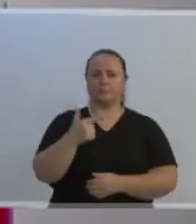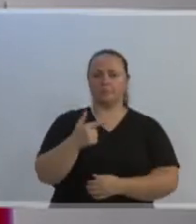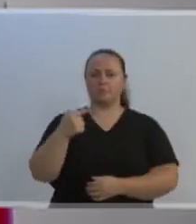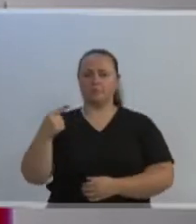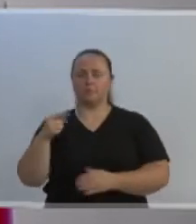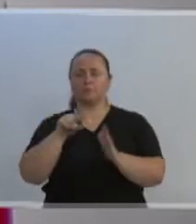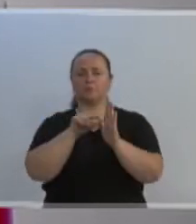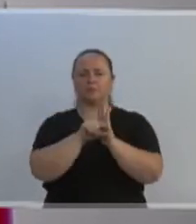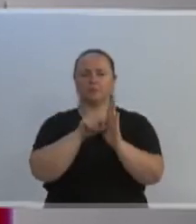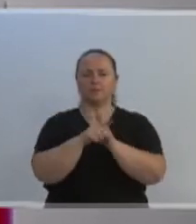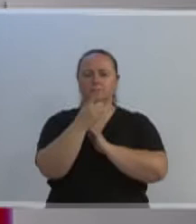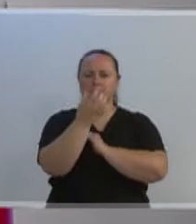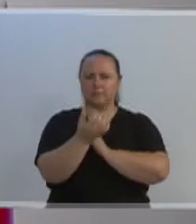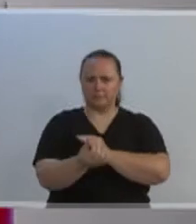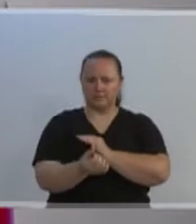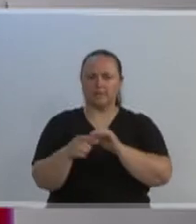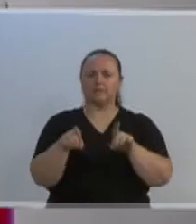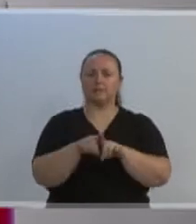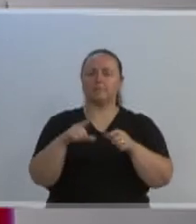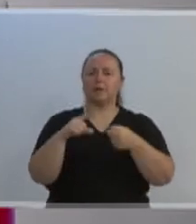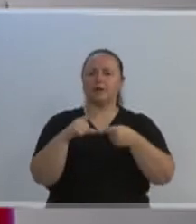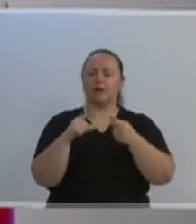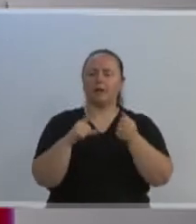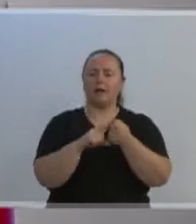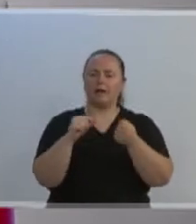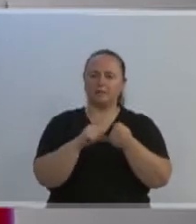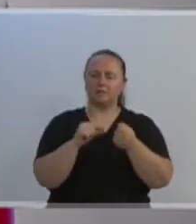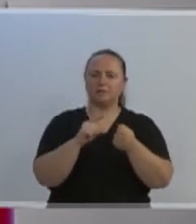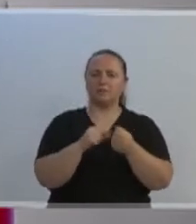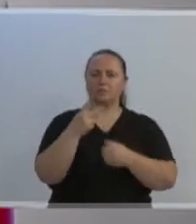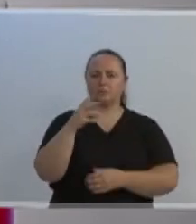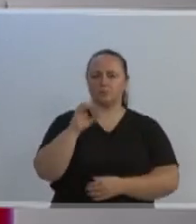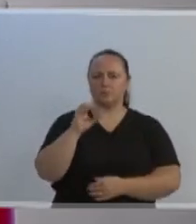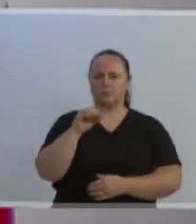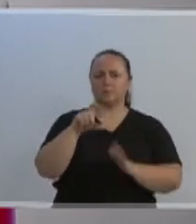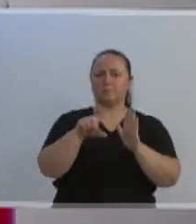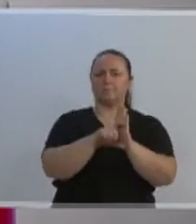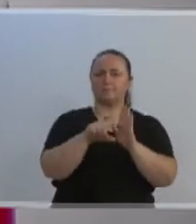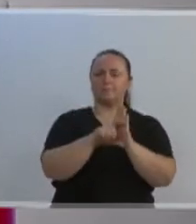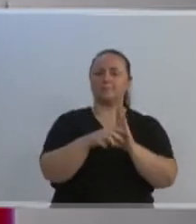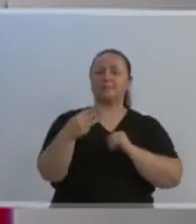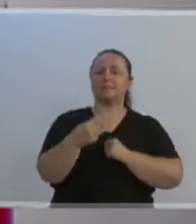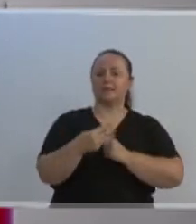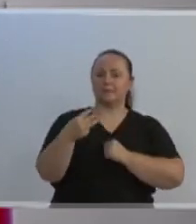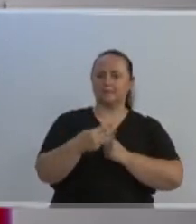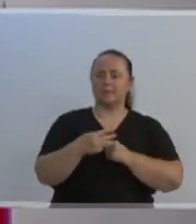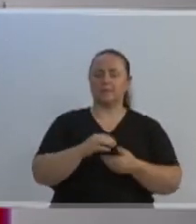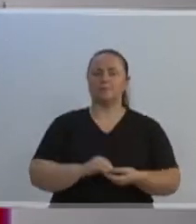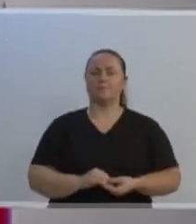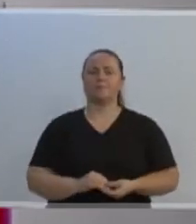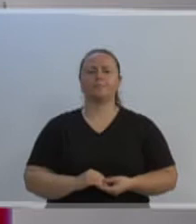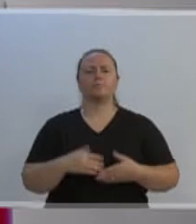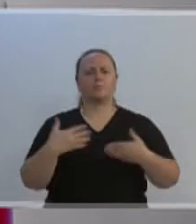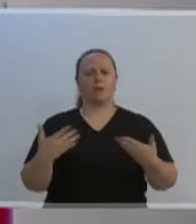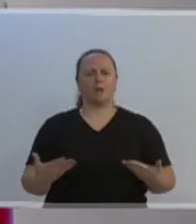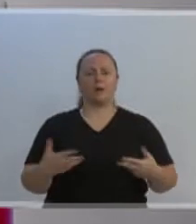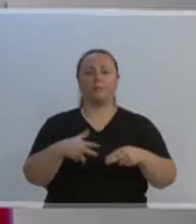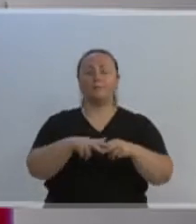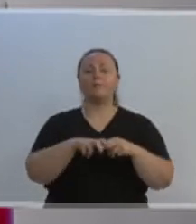artigo 220, parágrafo 3º, em razão da fragilidade psicológica de uma